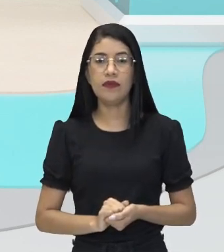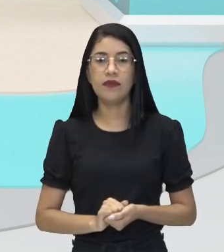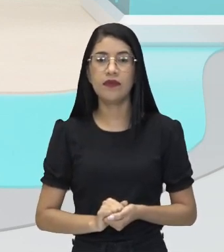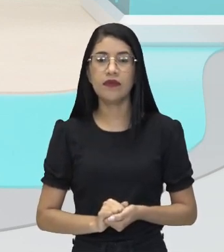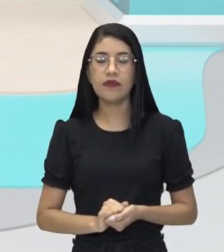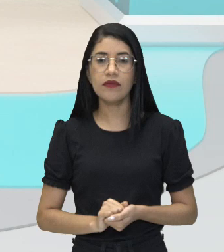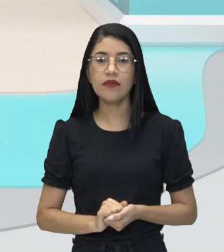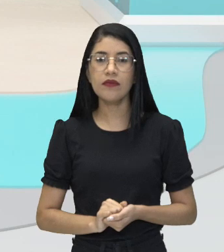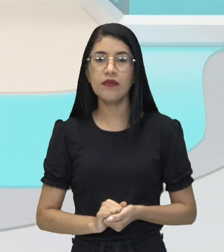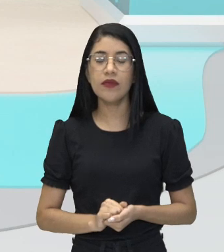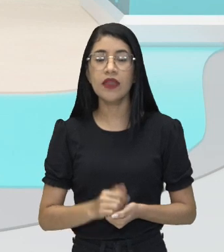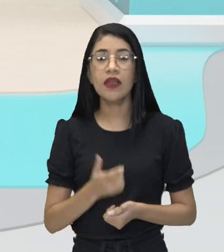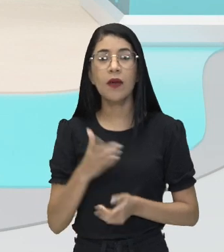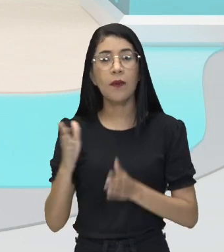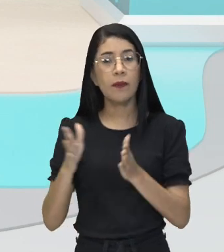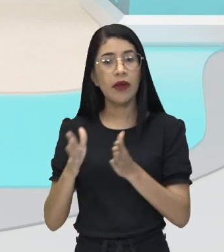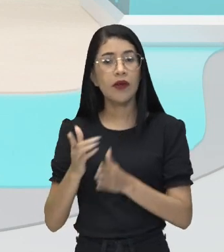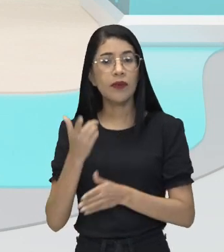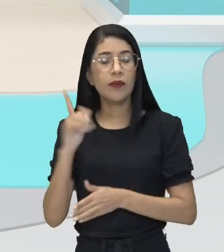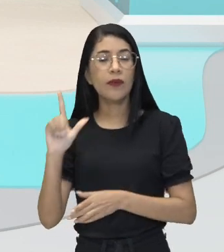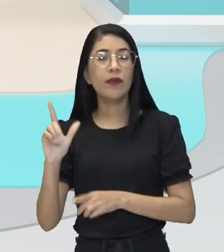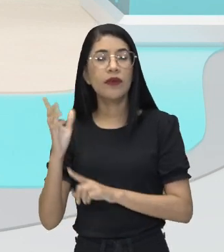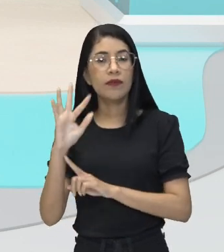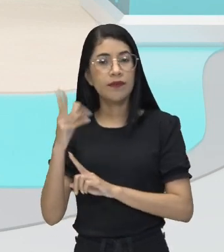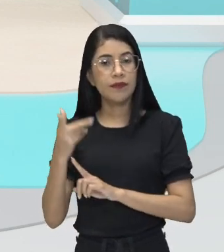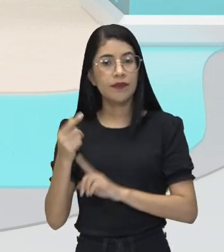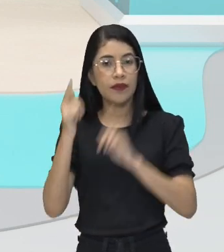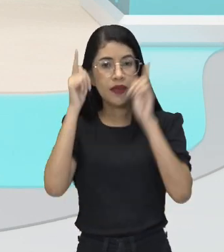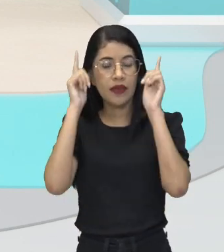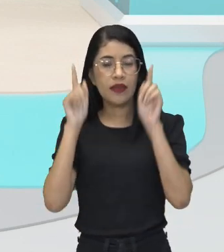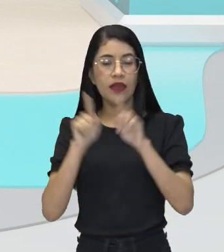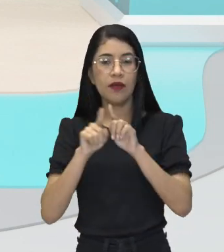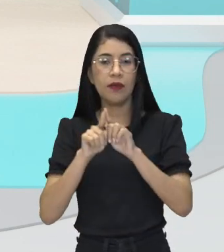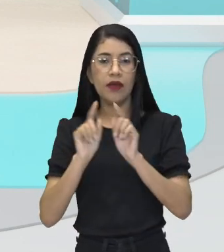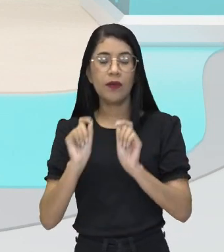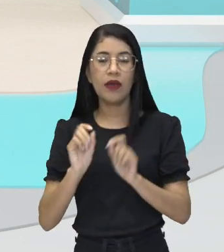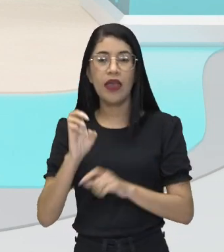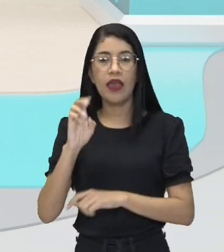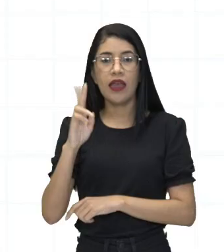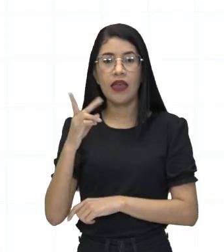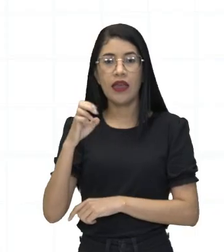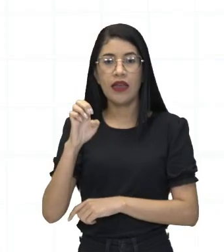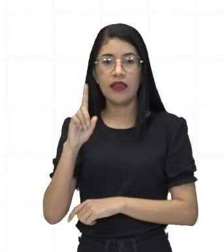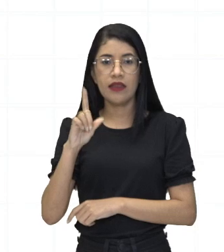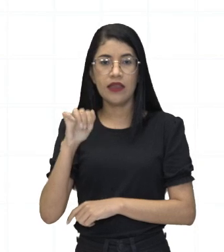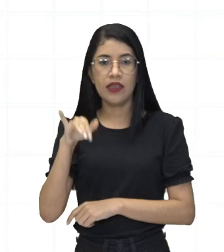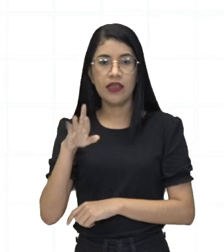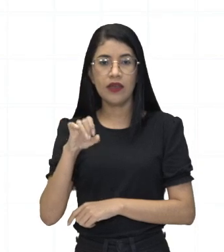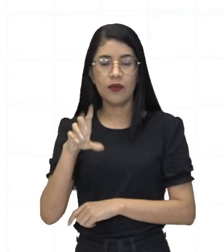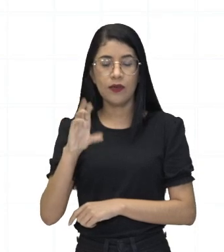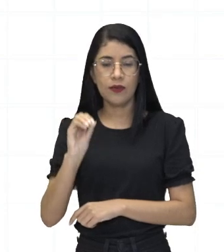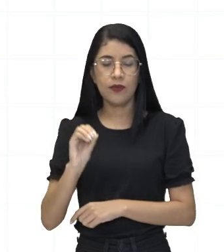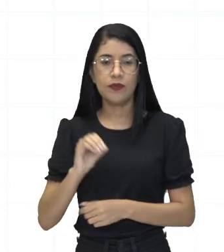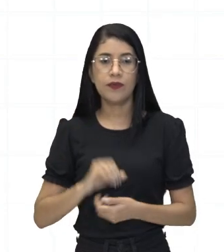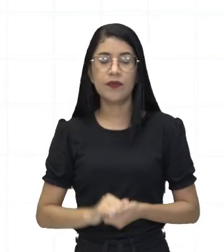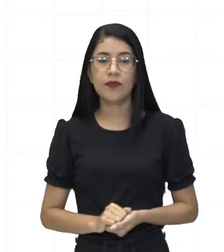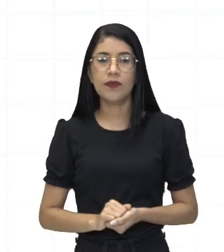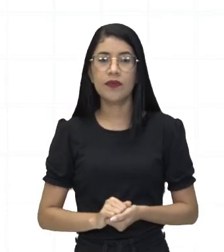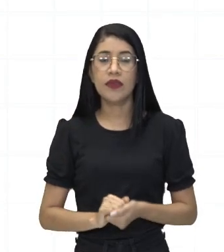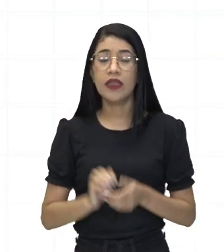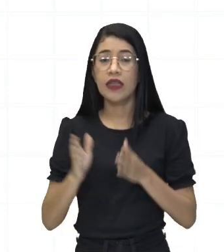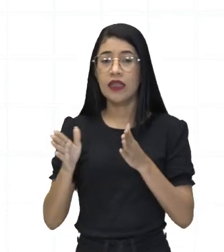temos um outro período da arquitetura grega, que é chamado de período helenístico. Vamos ver? Então, esse